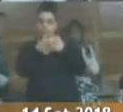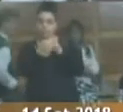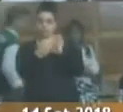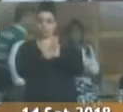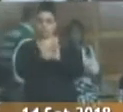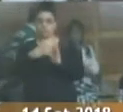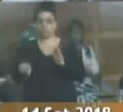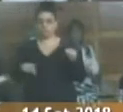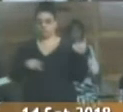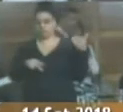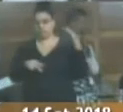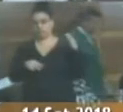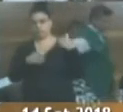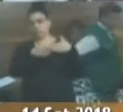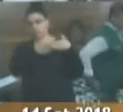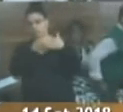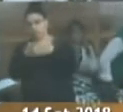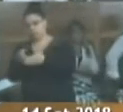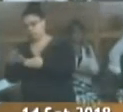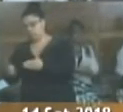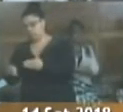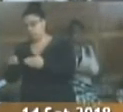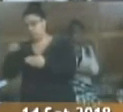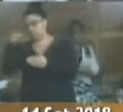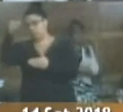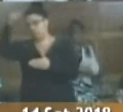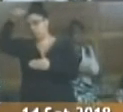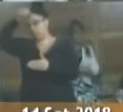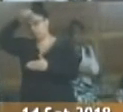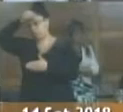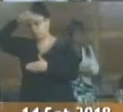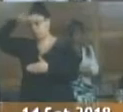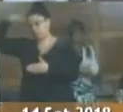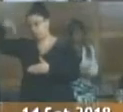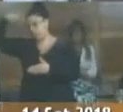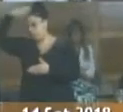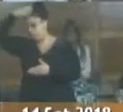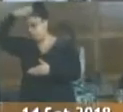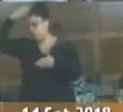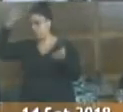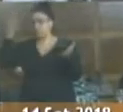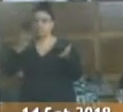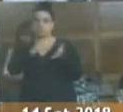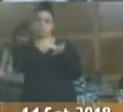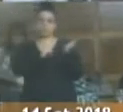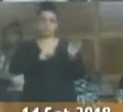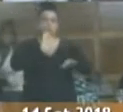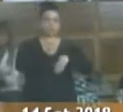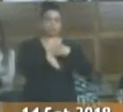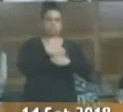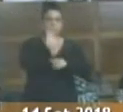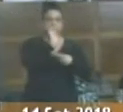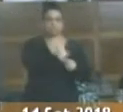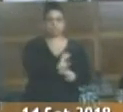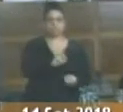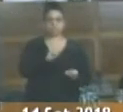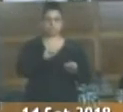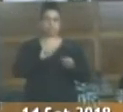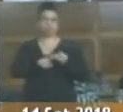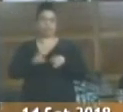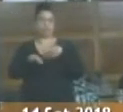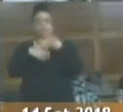o município quanto para o estado, mas foi tirado e tá todo mundo misturado agora, alunos do estado junto com o do